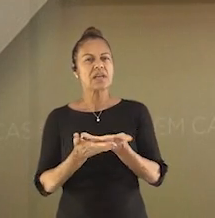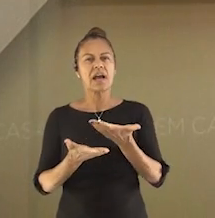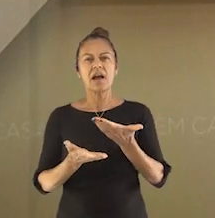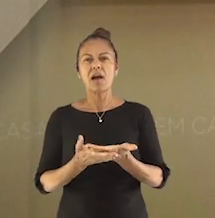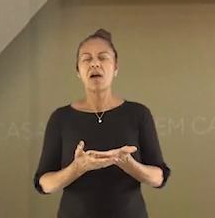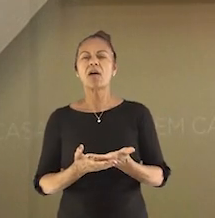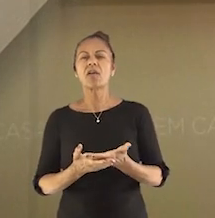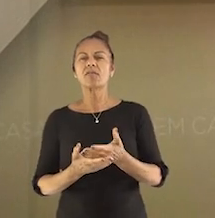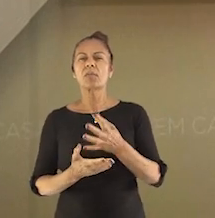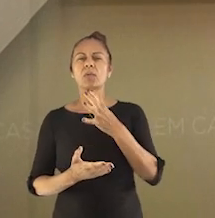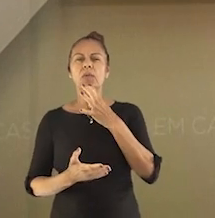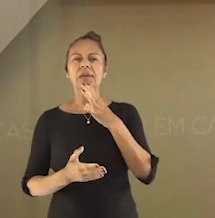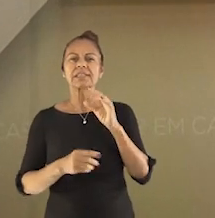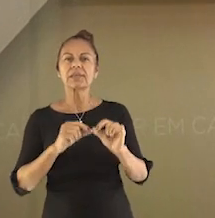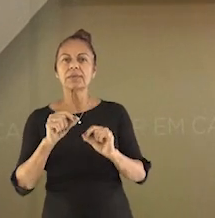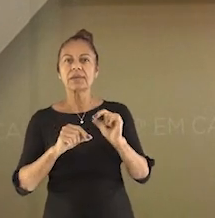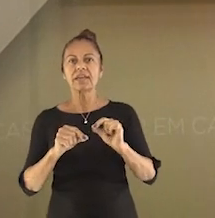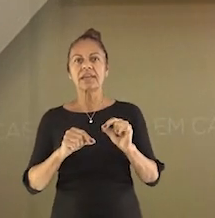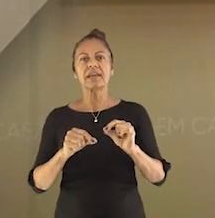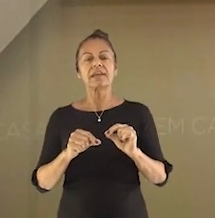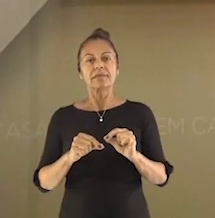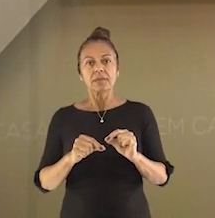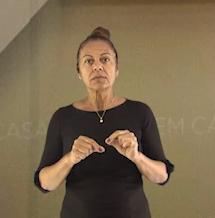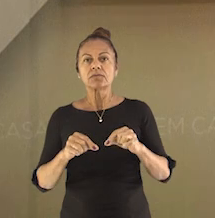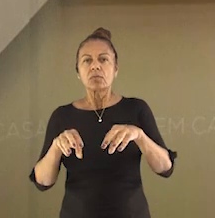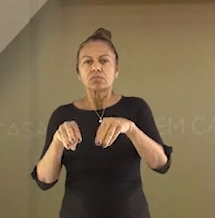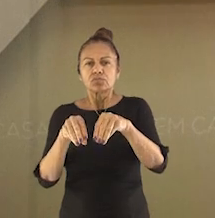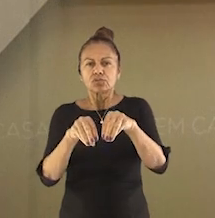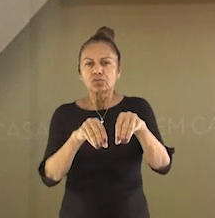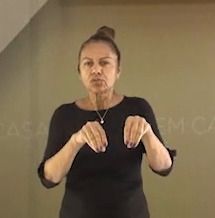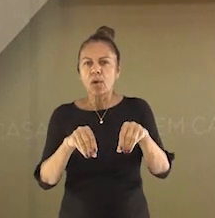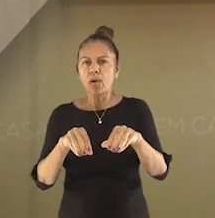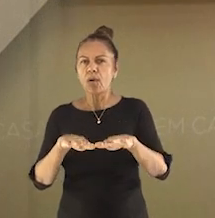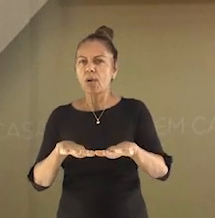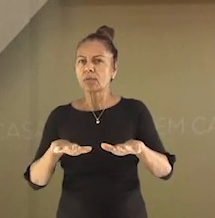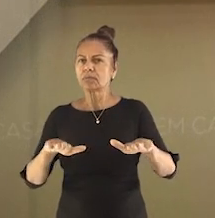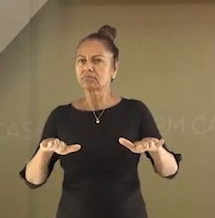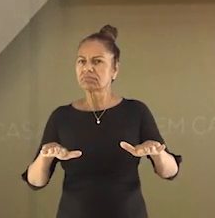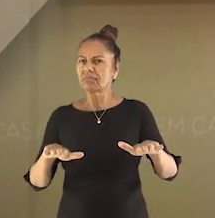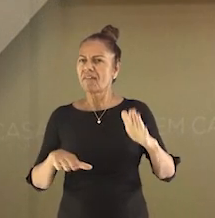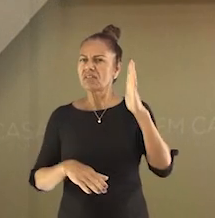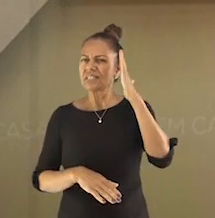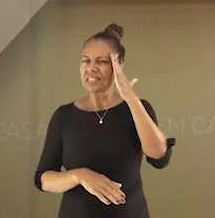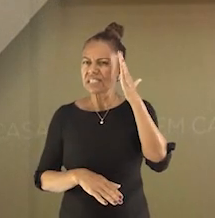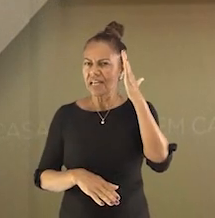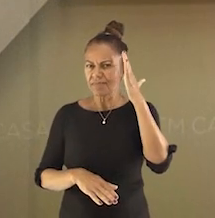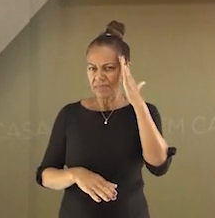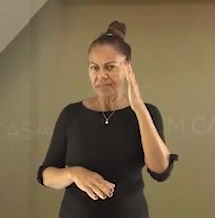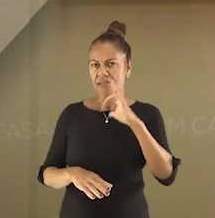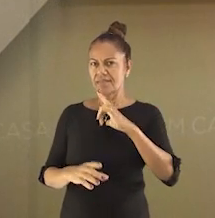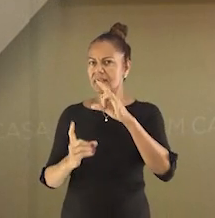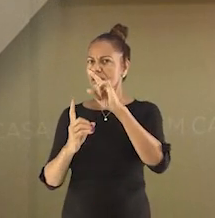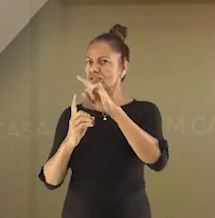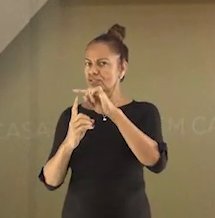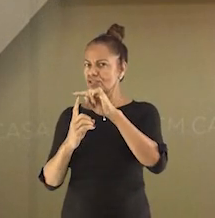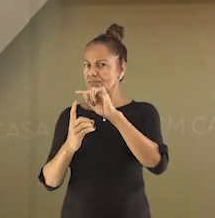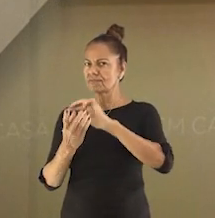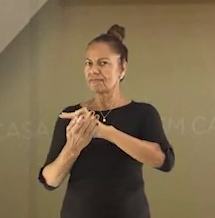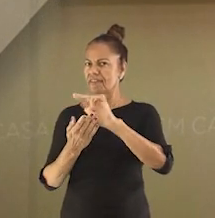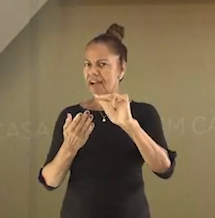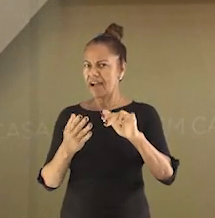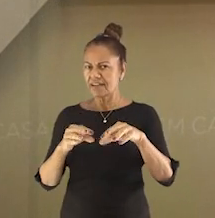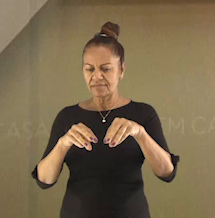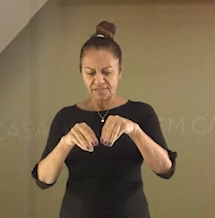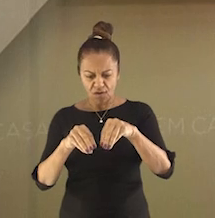um pouco mais sobre o solo. Vocês sabiam que há vários tipos de solo? Vocês sabem